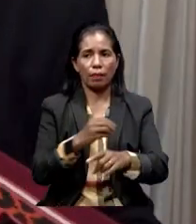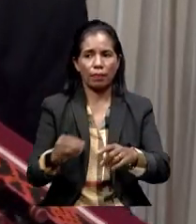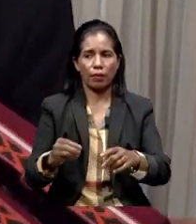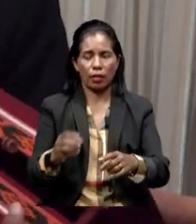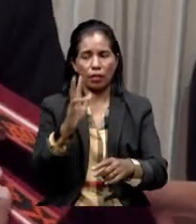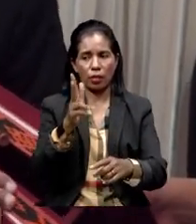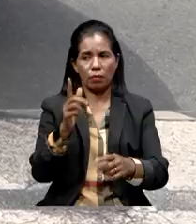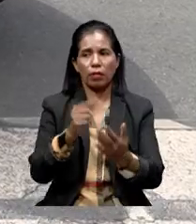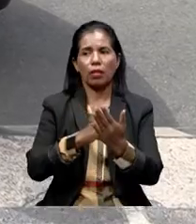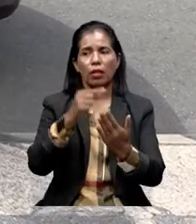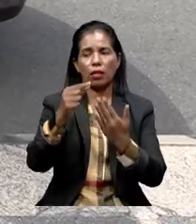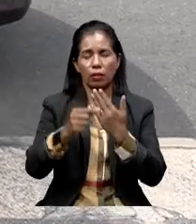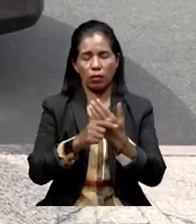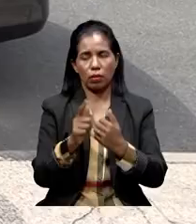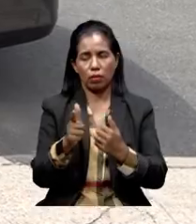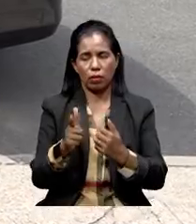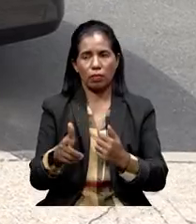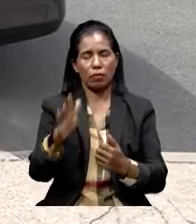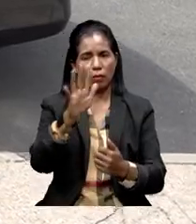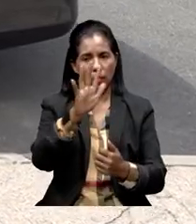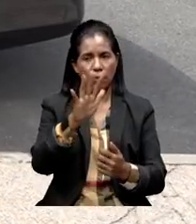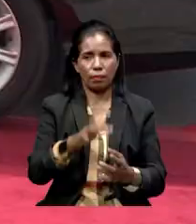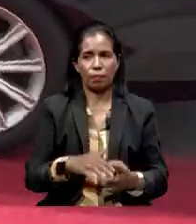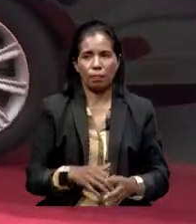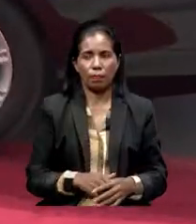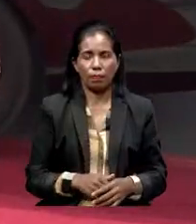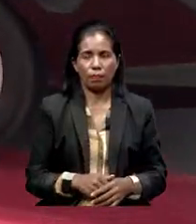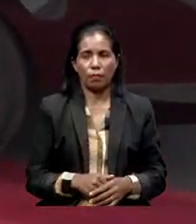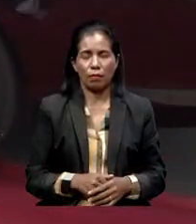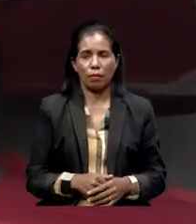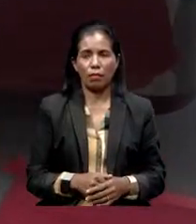30 de agosto, Badala, Rua Nolores, em Lima. Bem-vindas, Ximenes, Giamen.